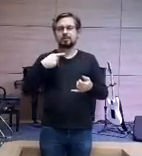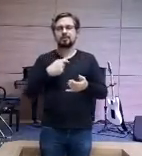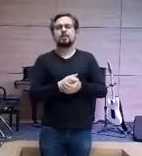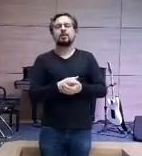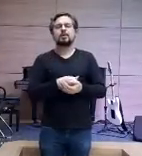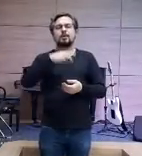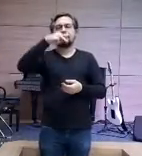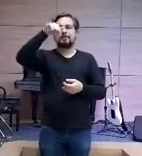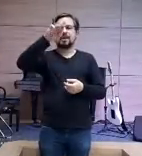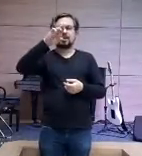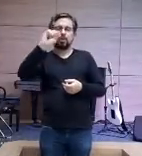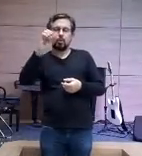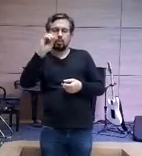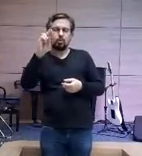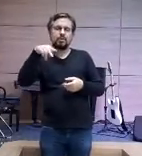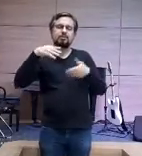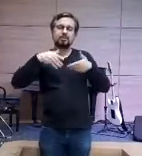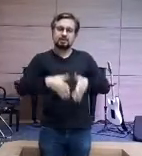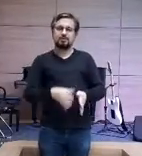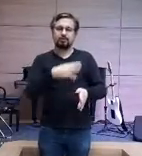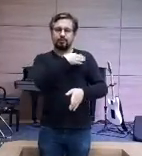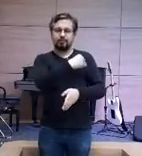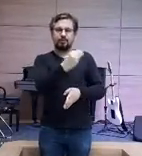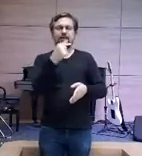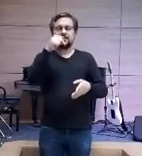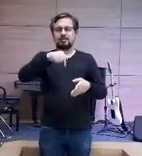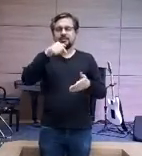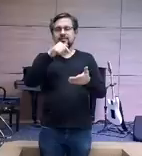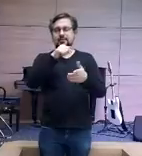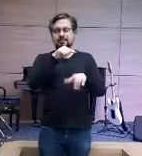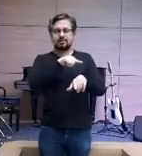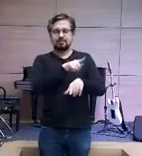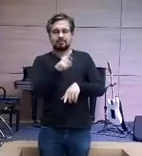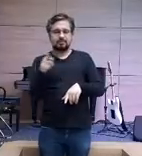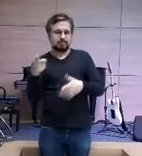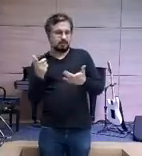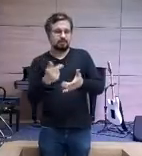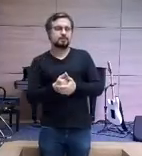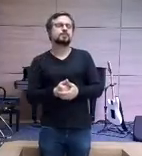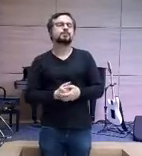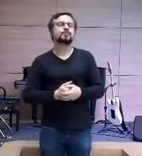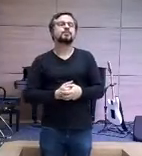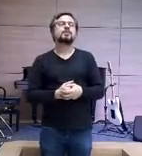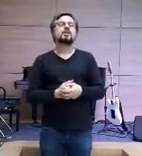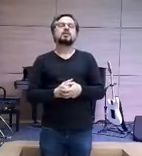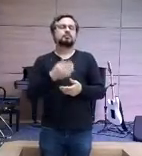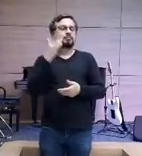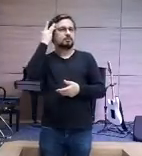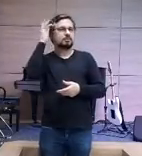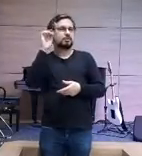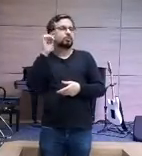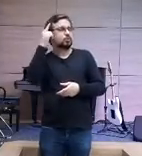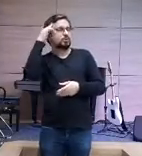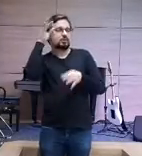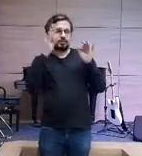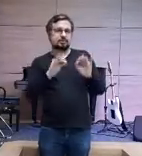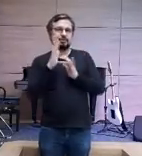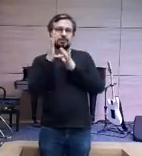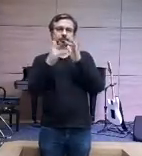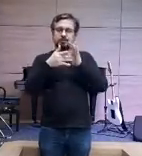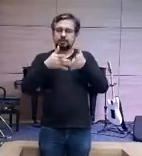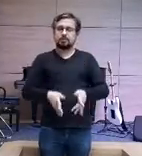eles Deus abençoe não tem hora não tem data marcada Nós não sabemos mas como Cristão foi